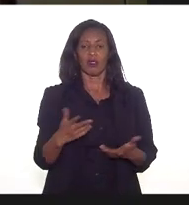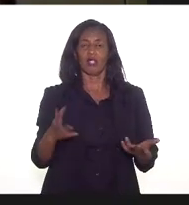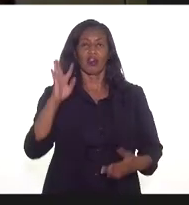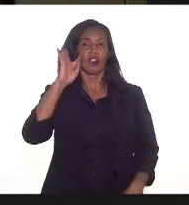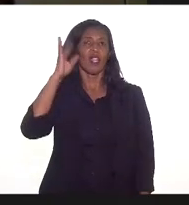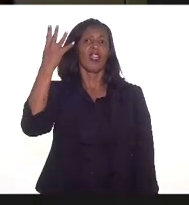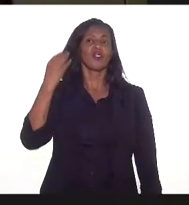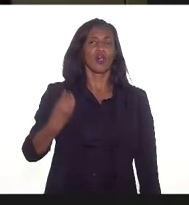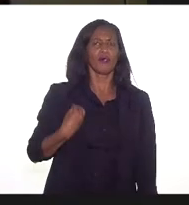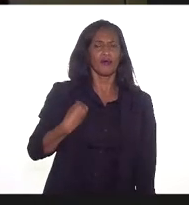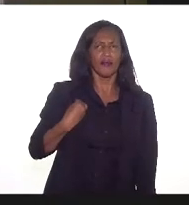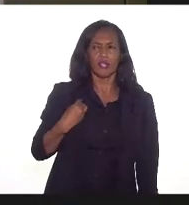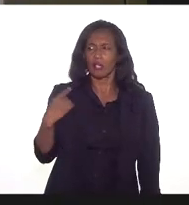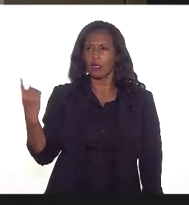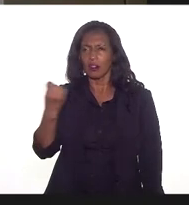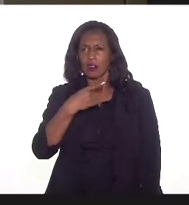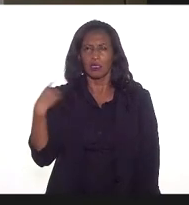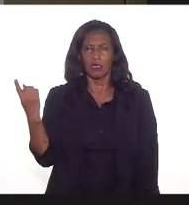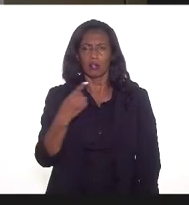decide a nossa vida?